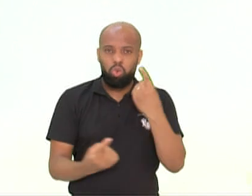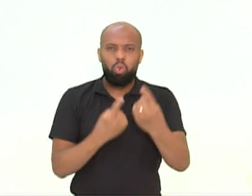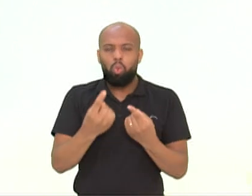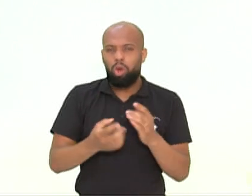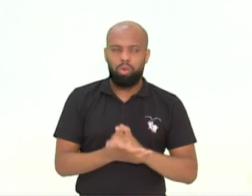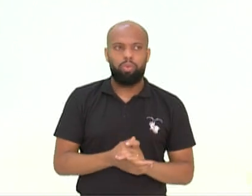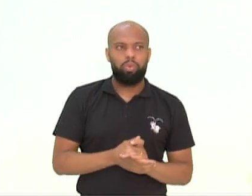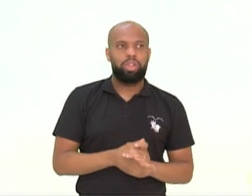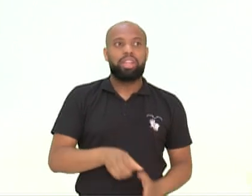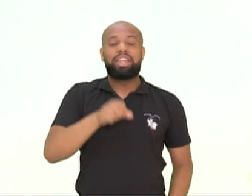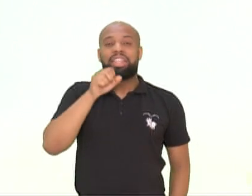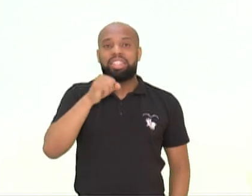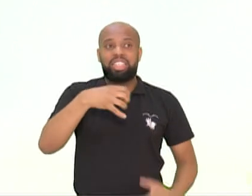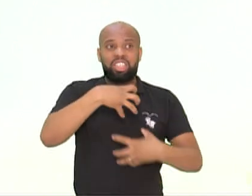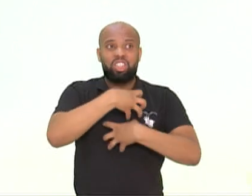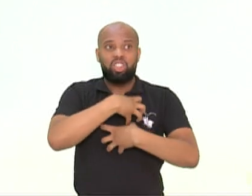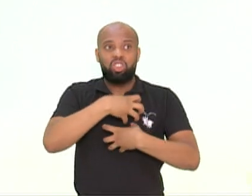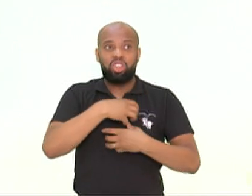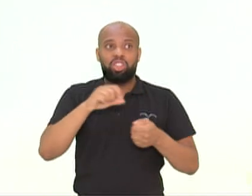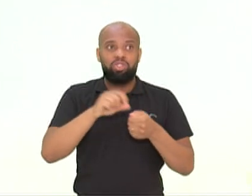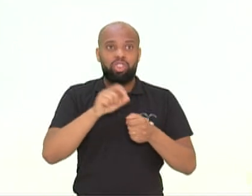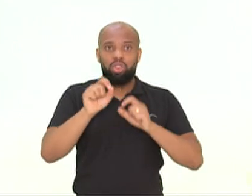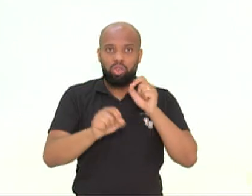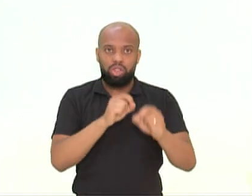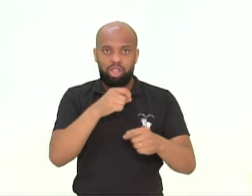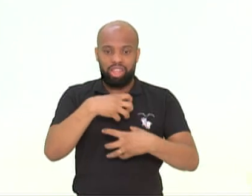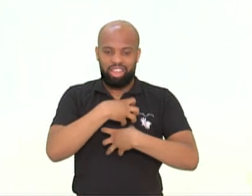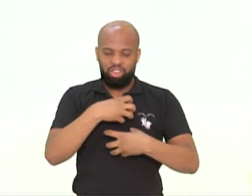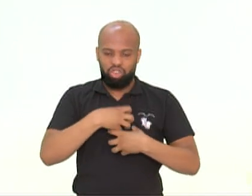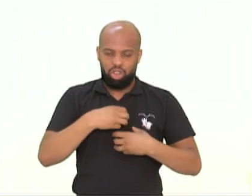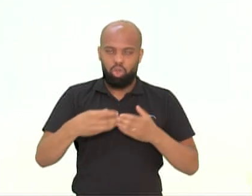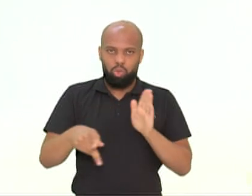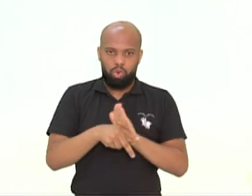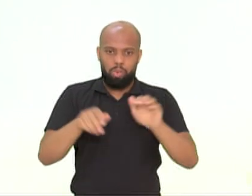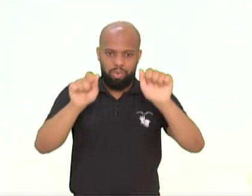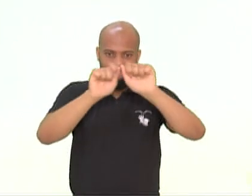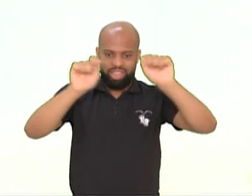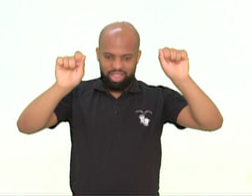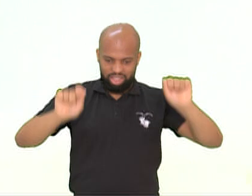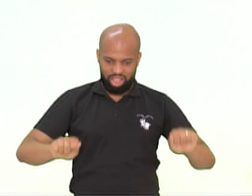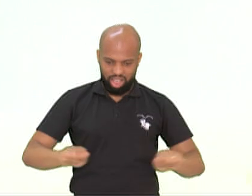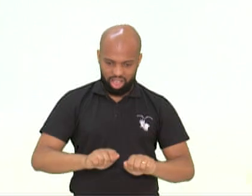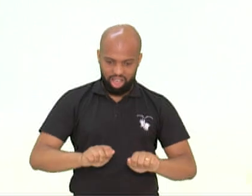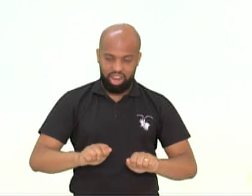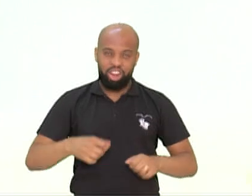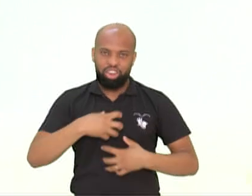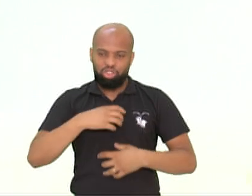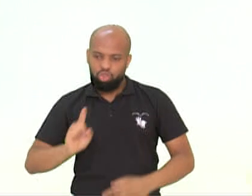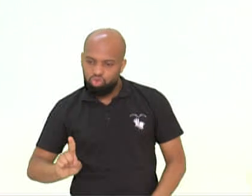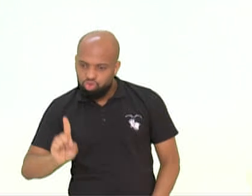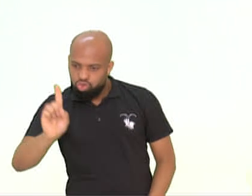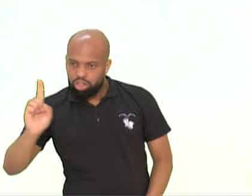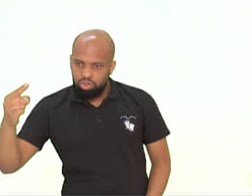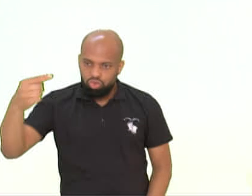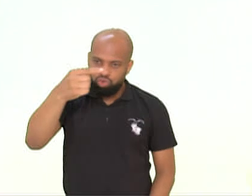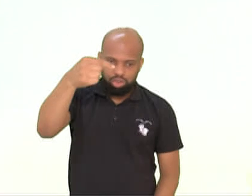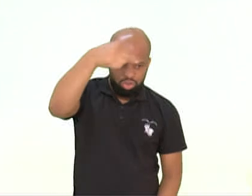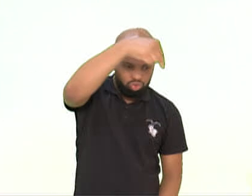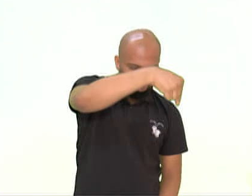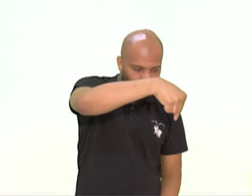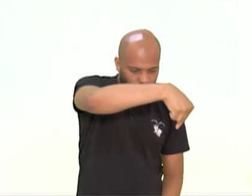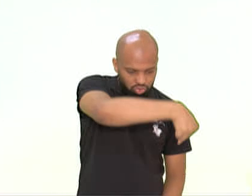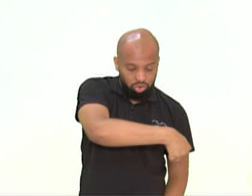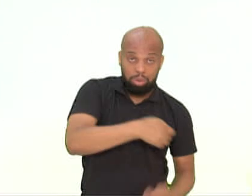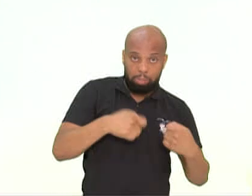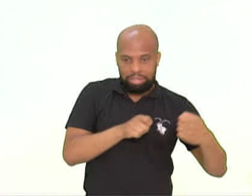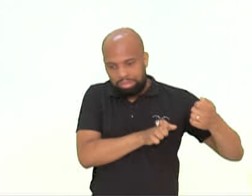zero? É se passar tangenciando paralelamente a área, ok? Então, essa seria a resposta certa. Bom, ampliando